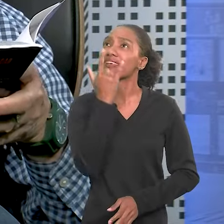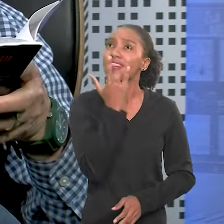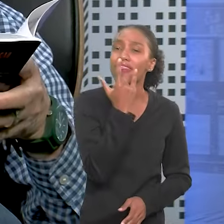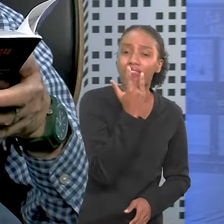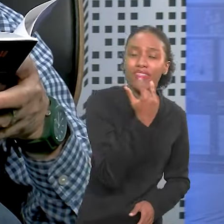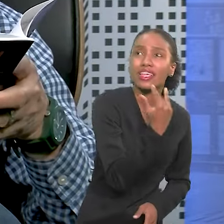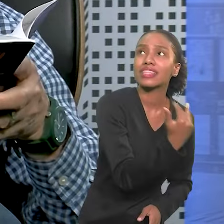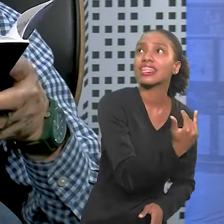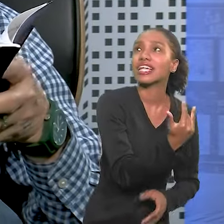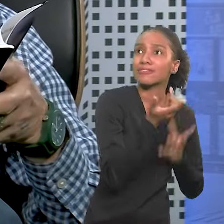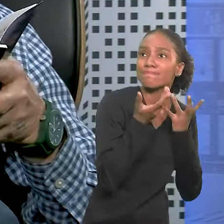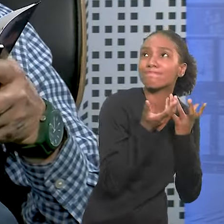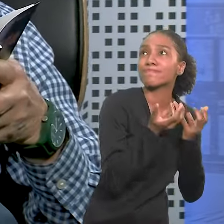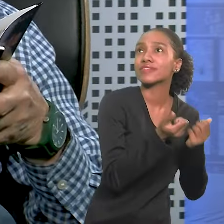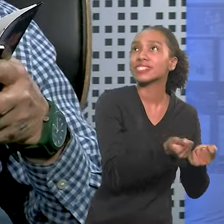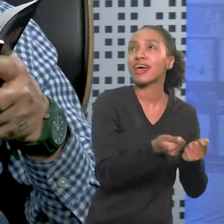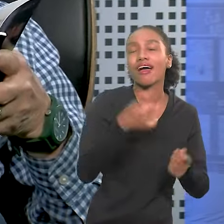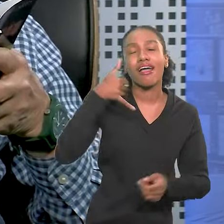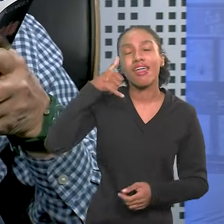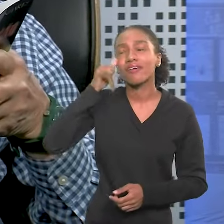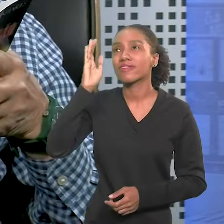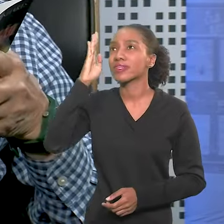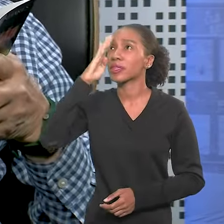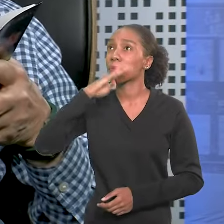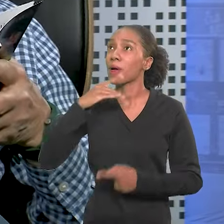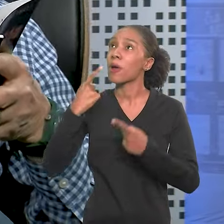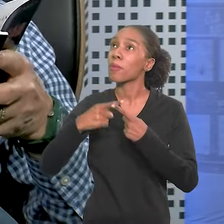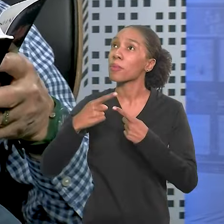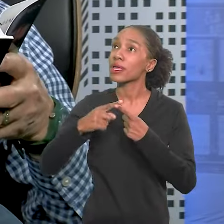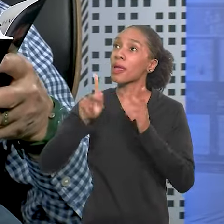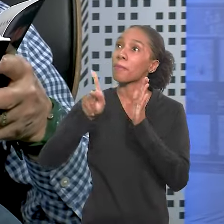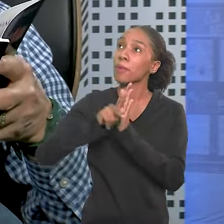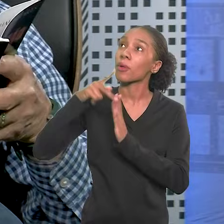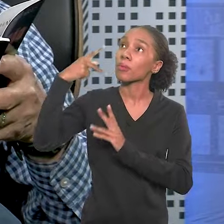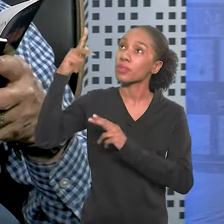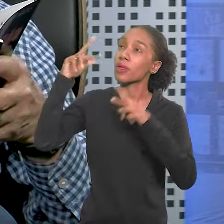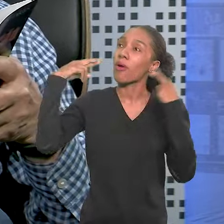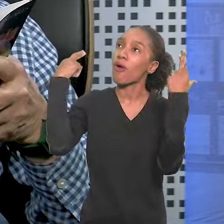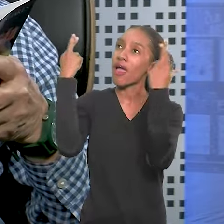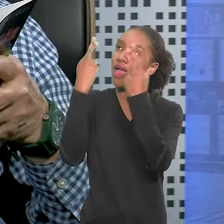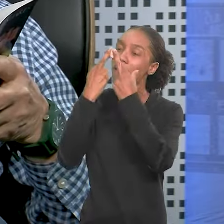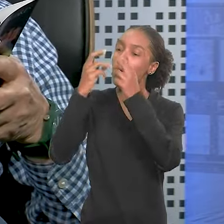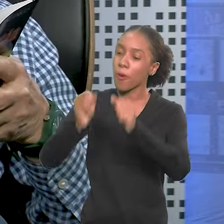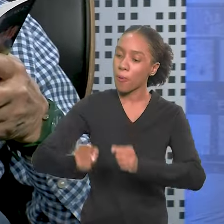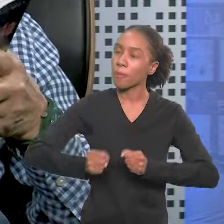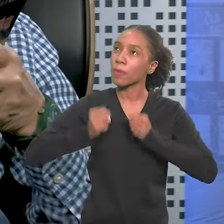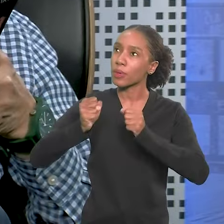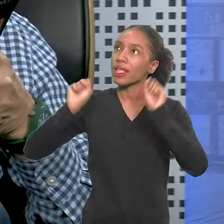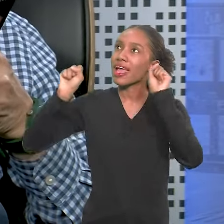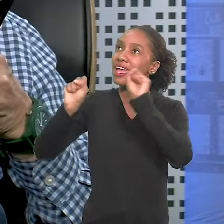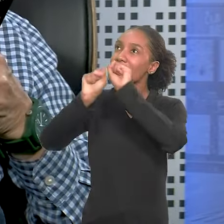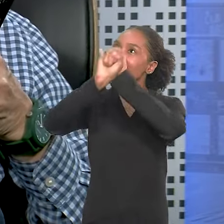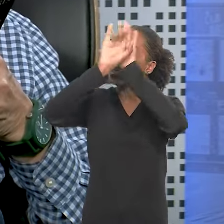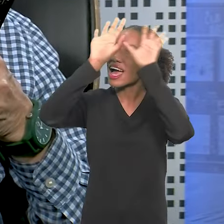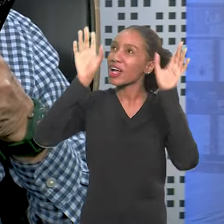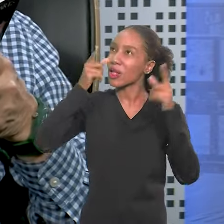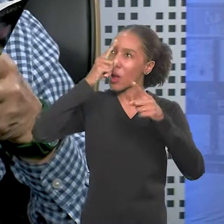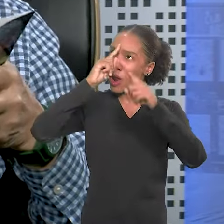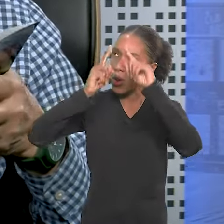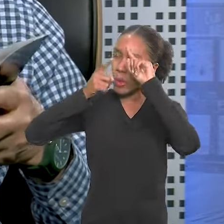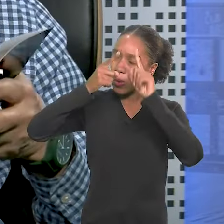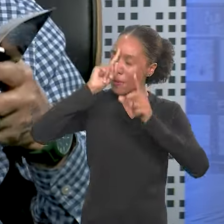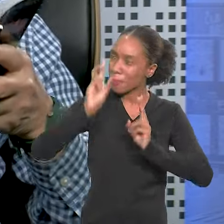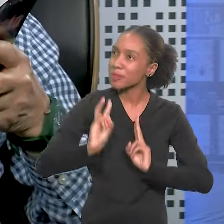mas livra-nos do mal pois teu e o reino o poder EA Glória para sempre